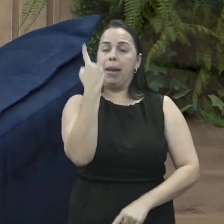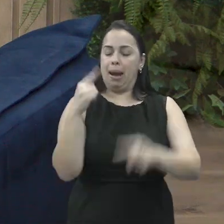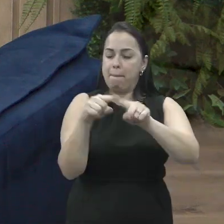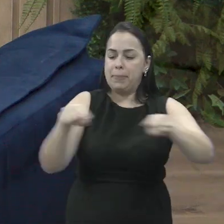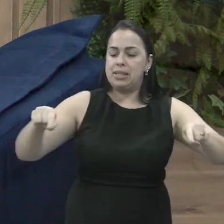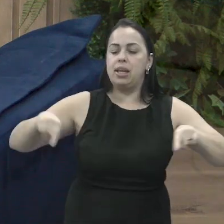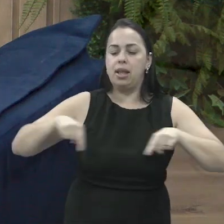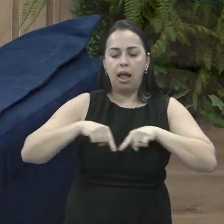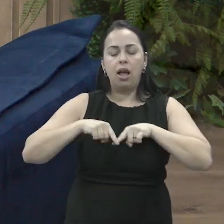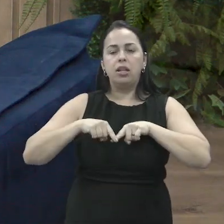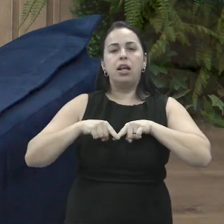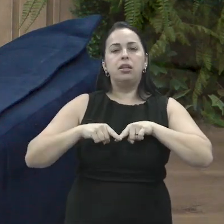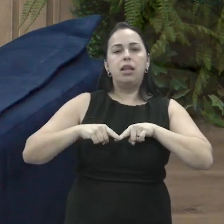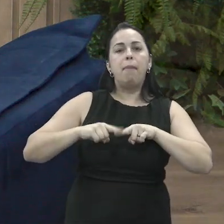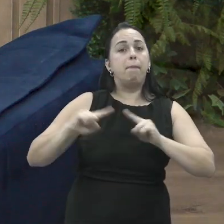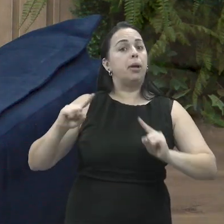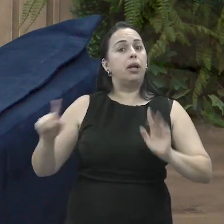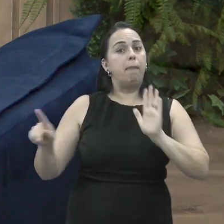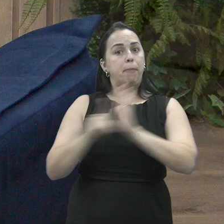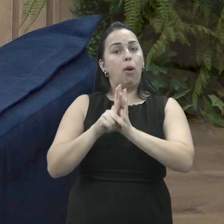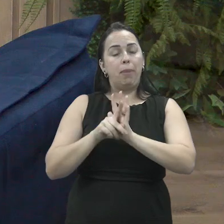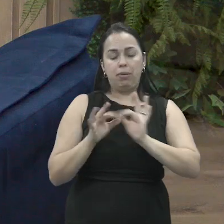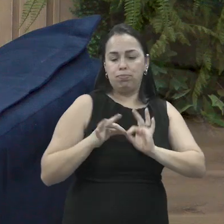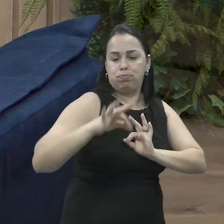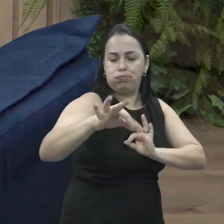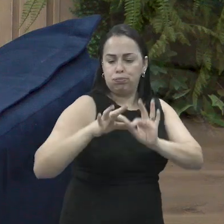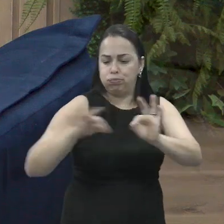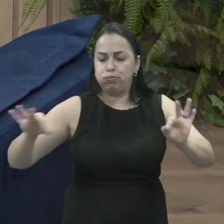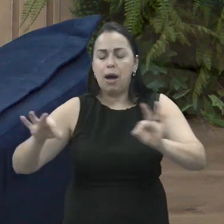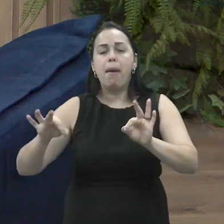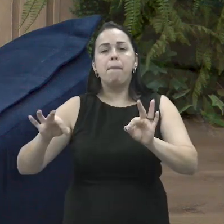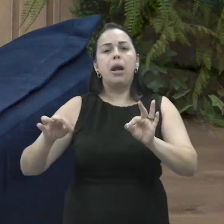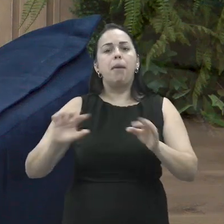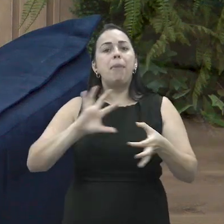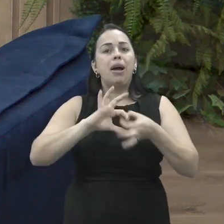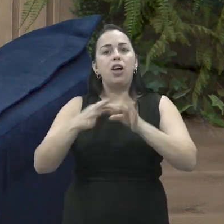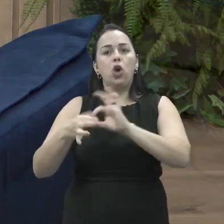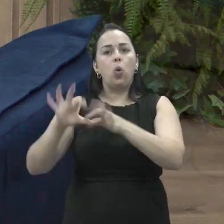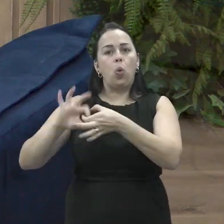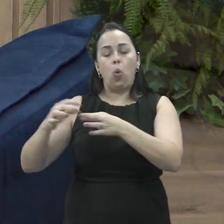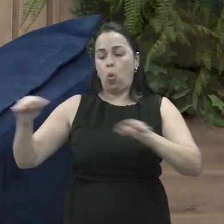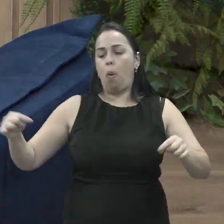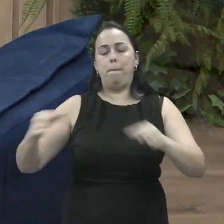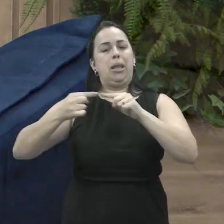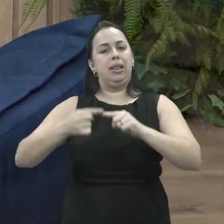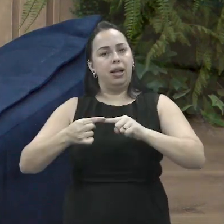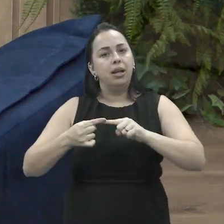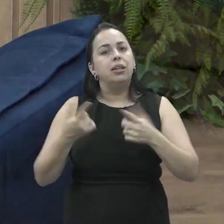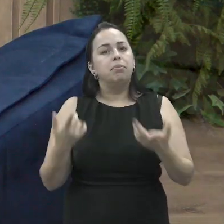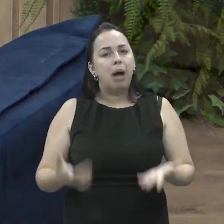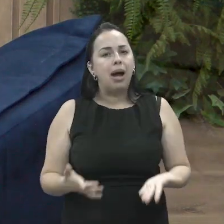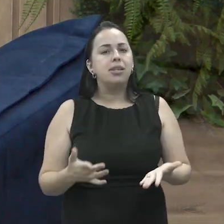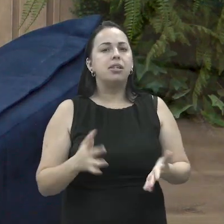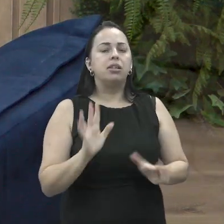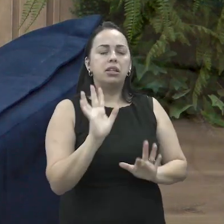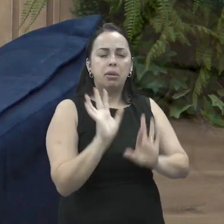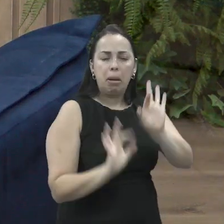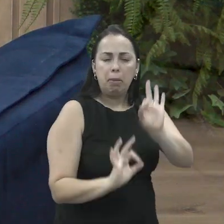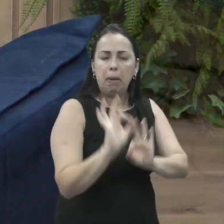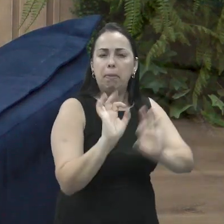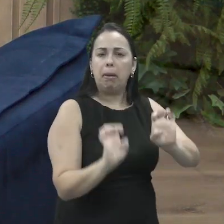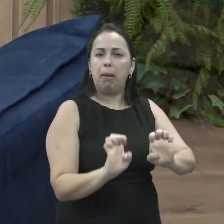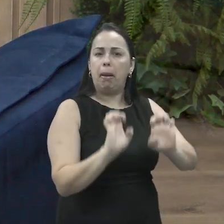piscina olímpica, né? Porque nossas piscinas também elas têm de 25 metros. Só que nós temos desenvolvido tanto um trabalho com